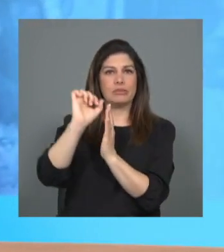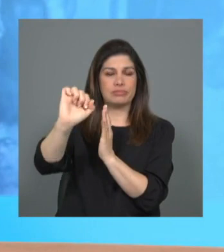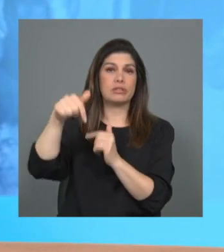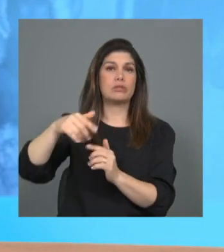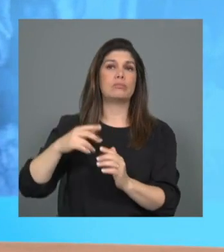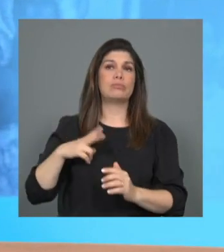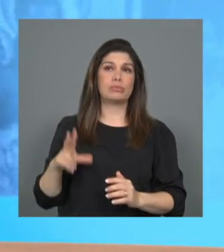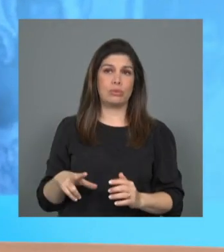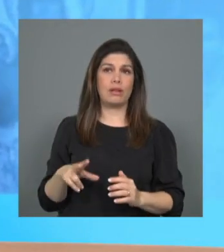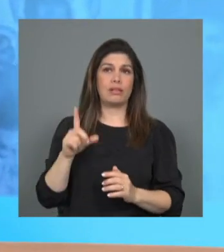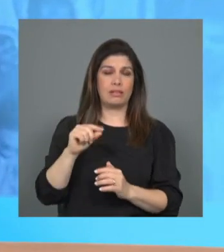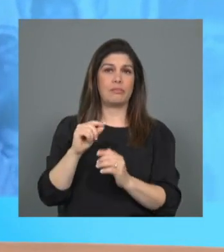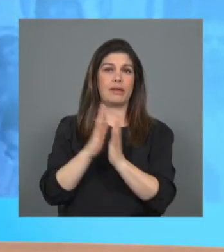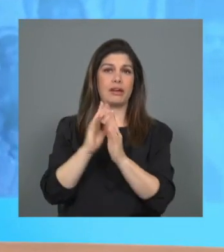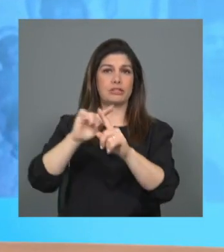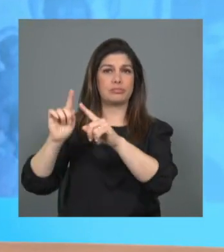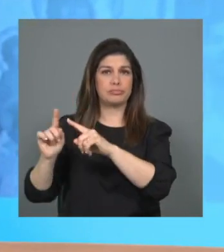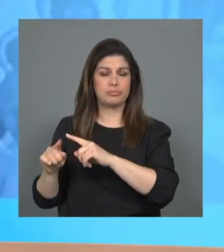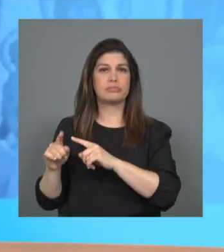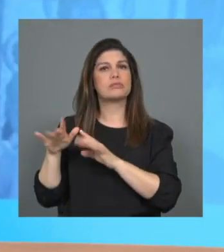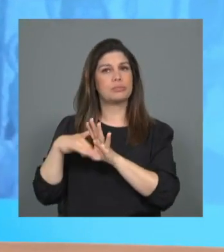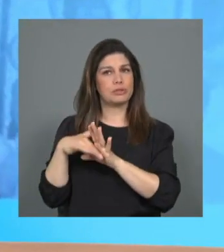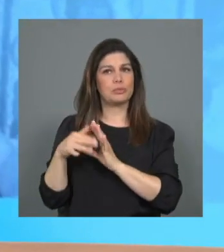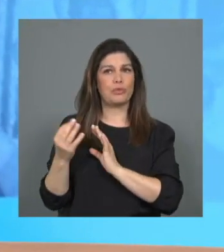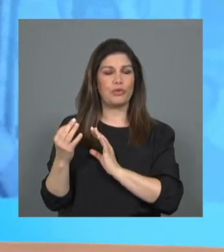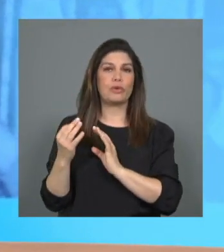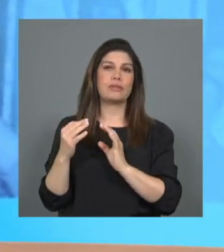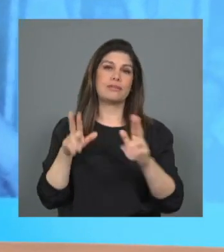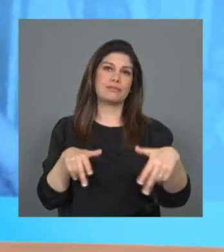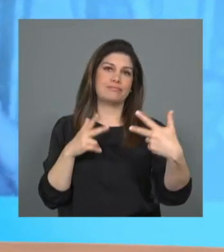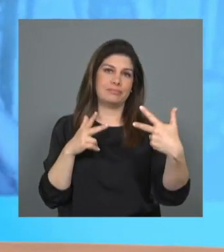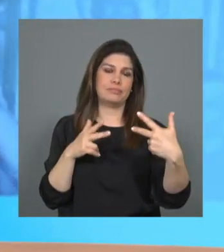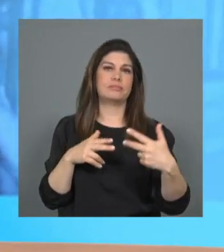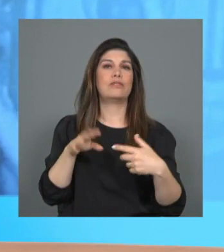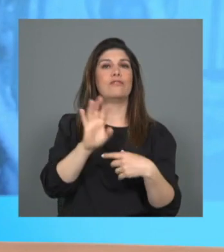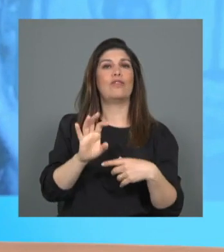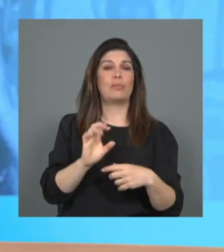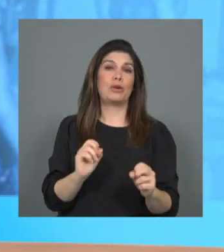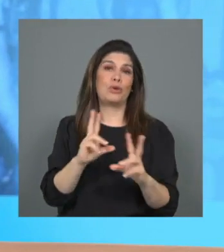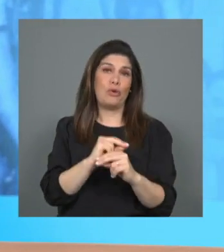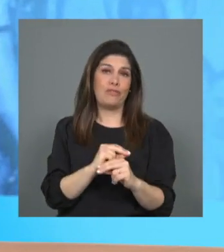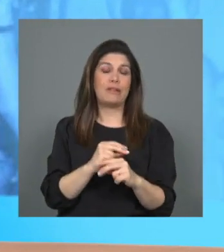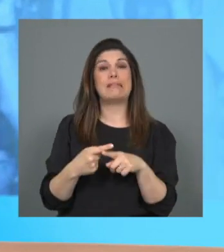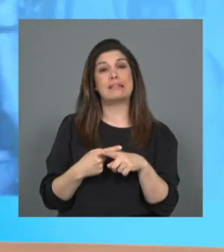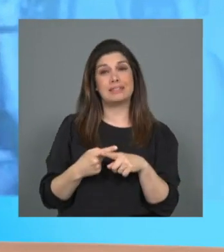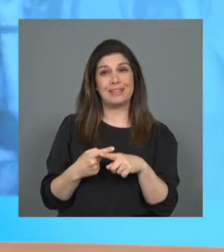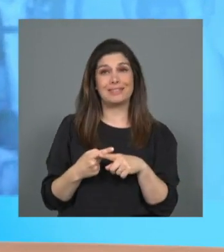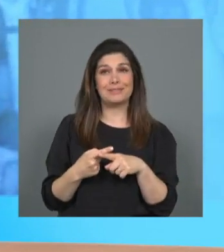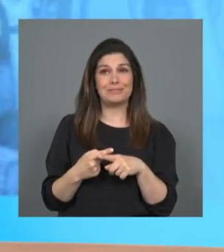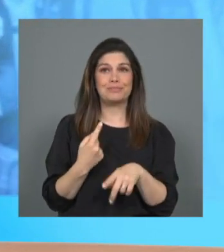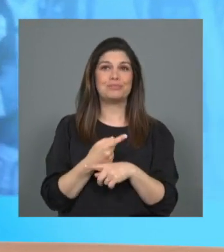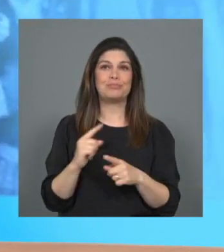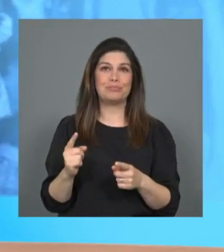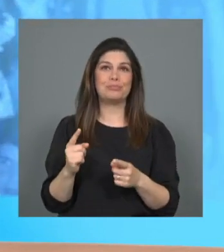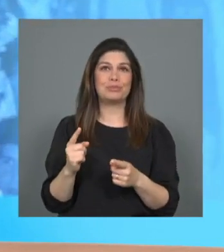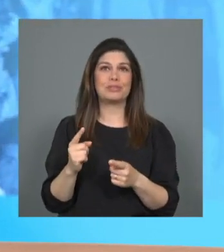aconteceu em muitas dioceses. Portanto, foi de facto um formato novo, interessante, porque efetivamente teve algum